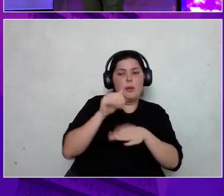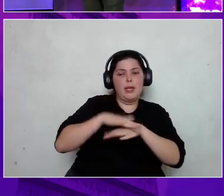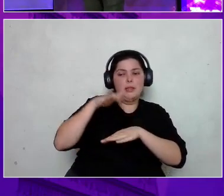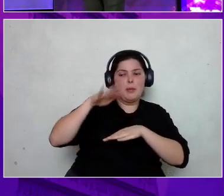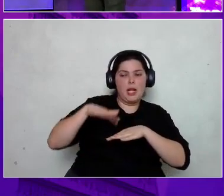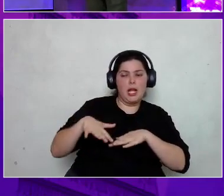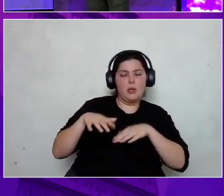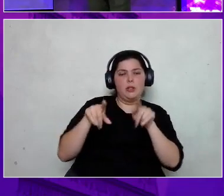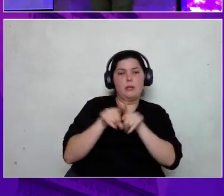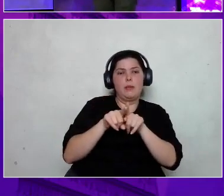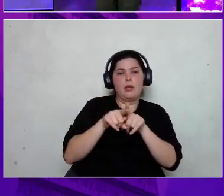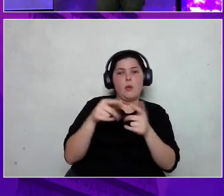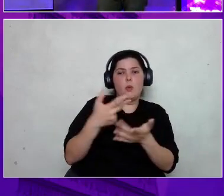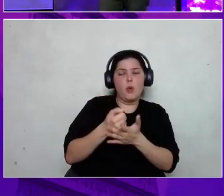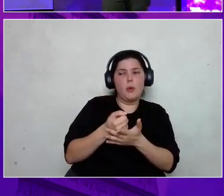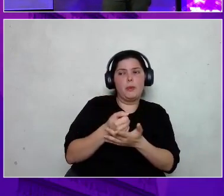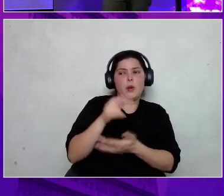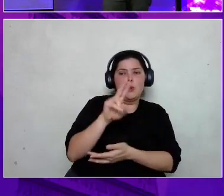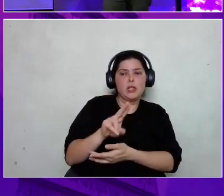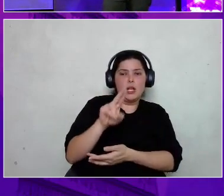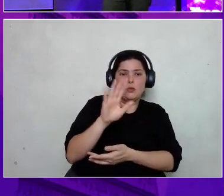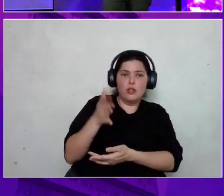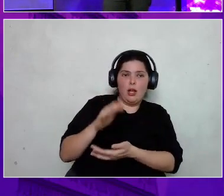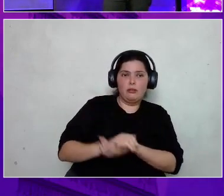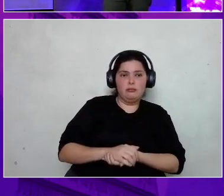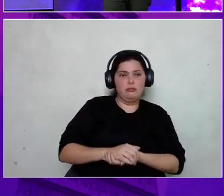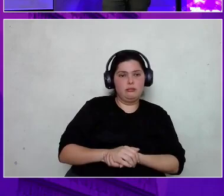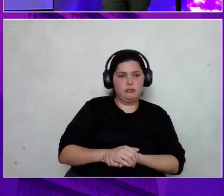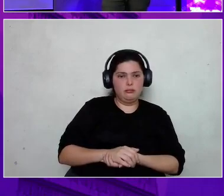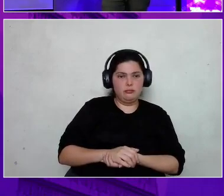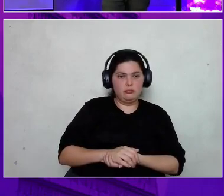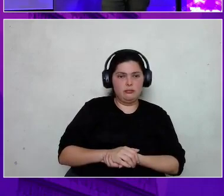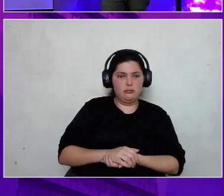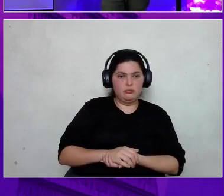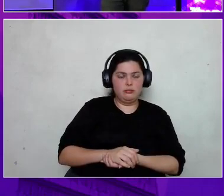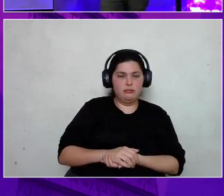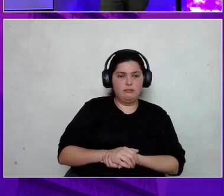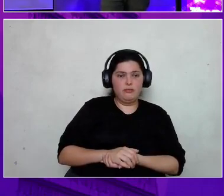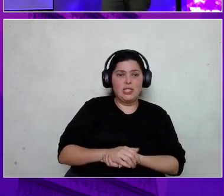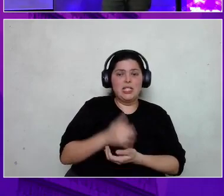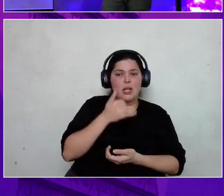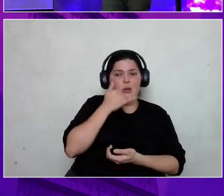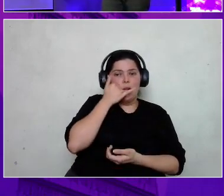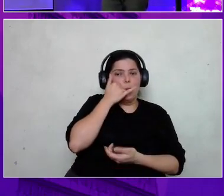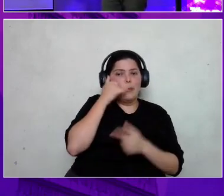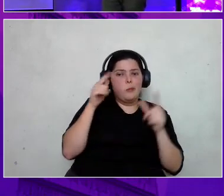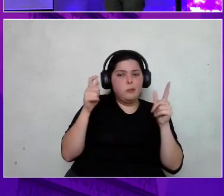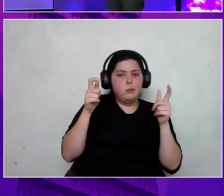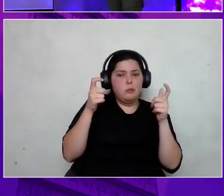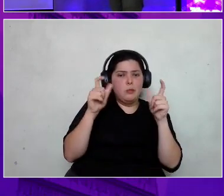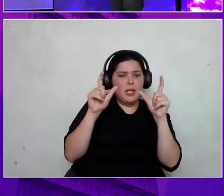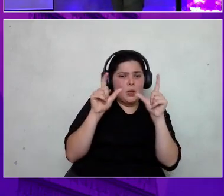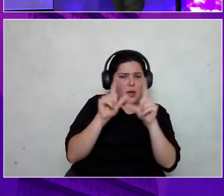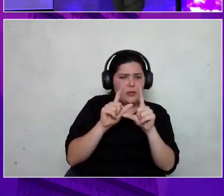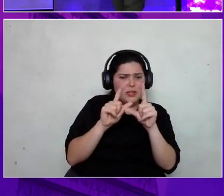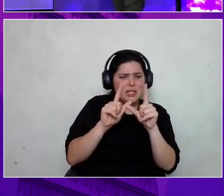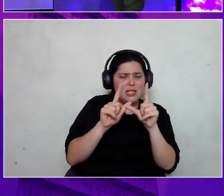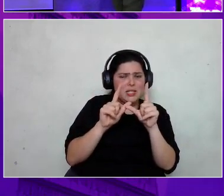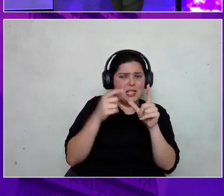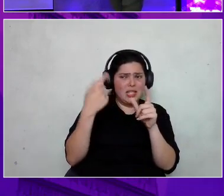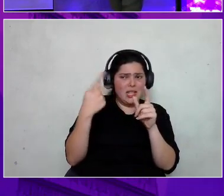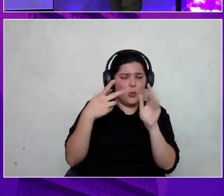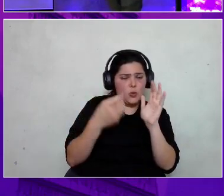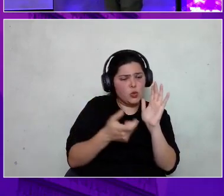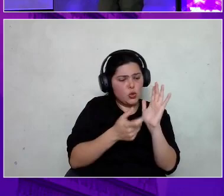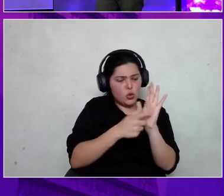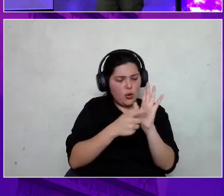mão. E ele tem ali um celular às vezes menor. Vocês planejaram o seu software pensando